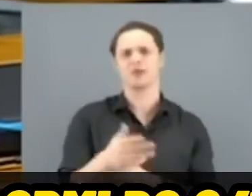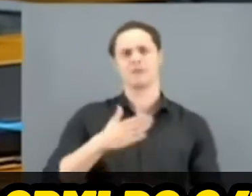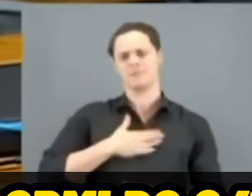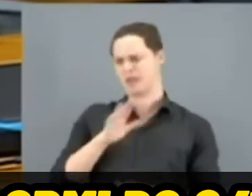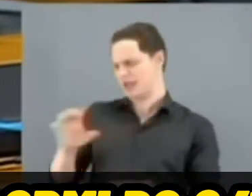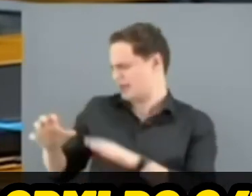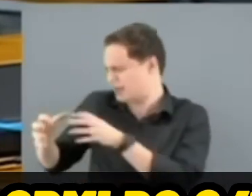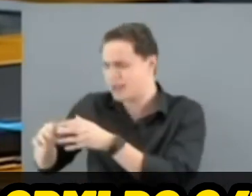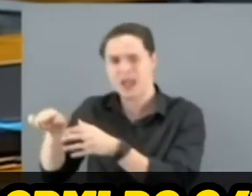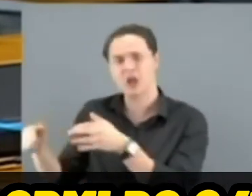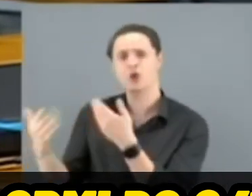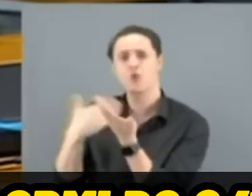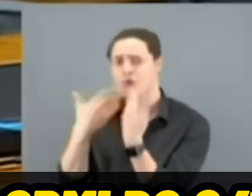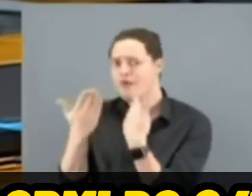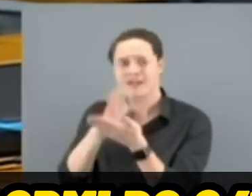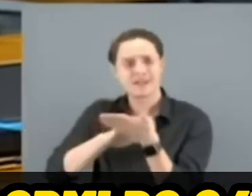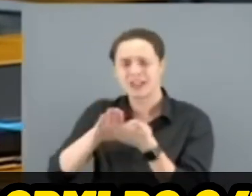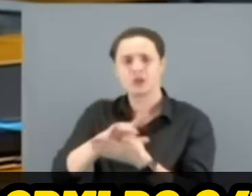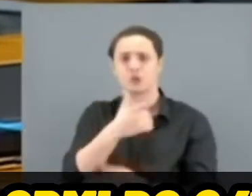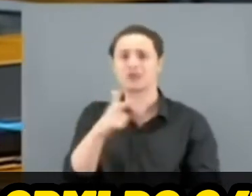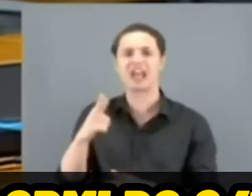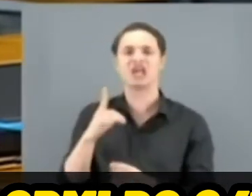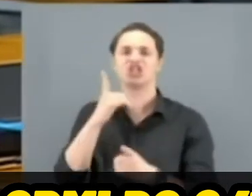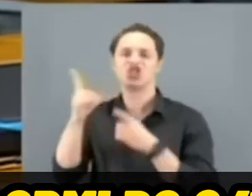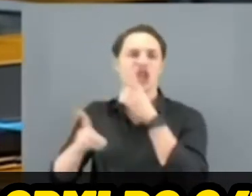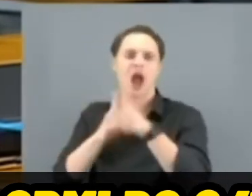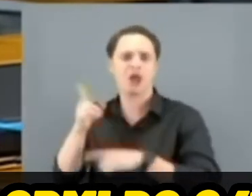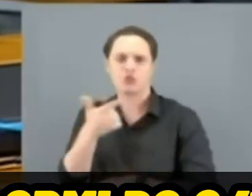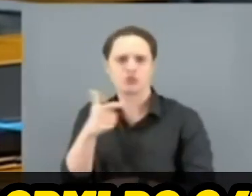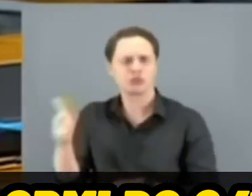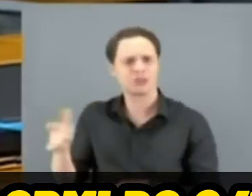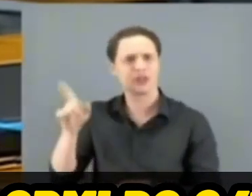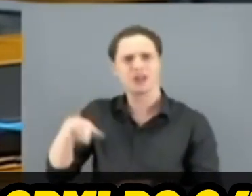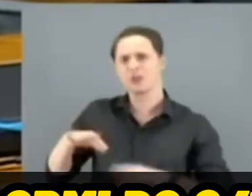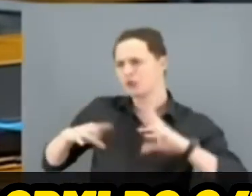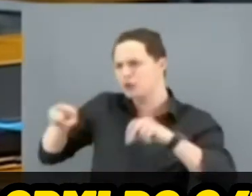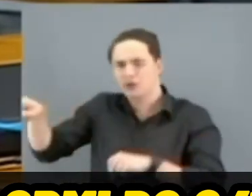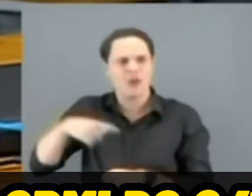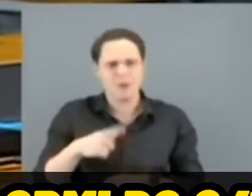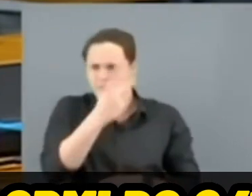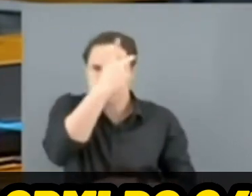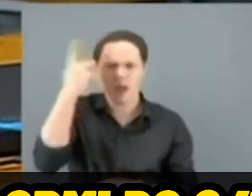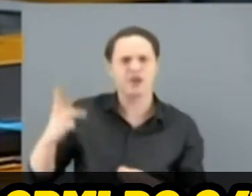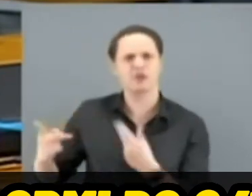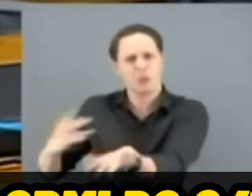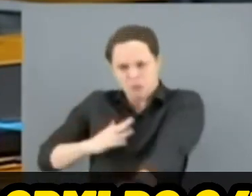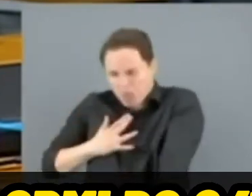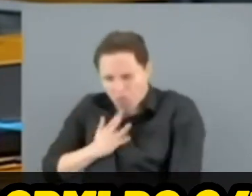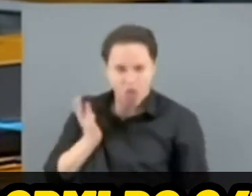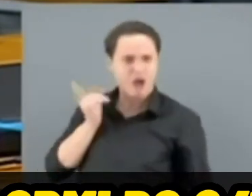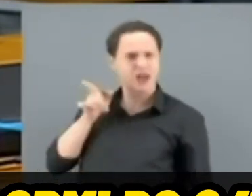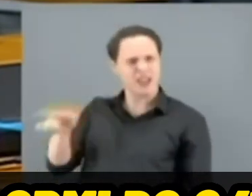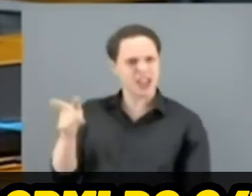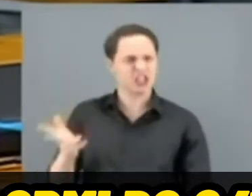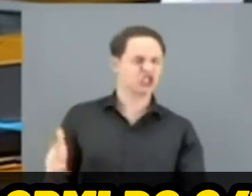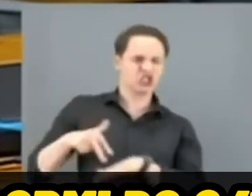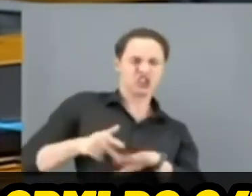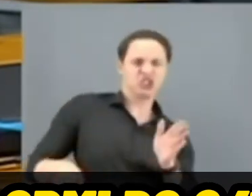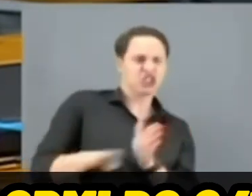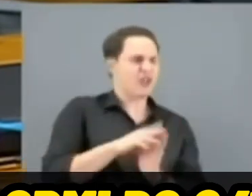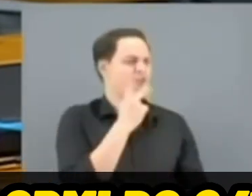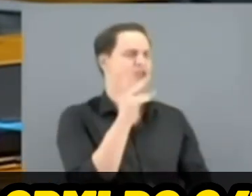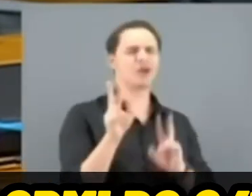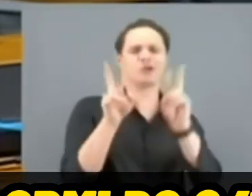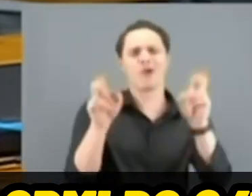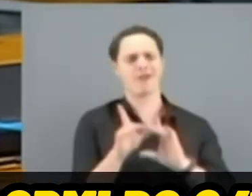tem diálogo. Não tem diálogo com esse povo aqui, não. Tudo bando de, sabe, de escroto, que chega aqui e quer falar de